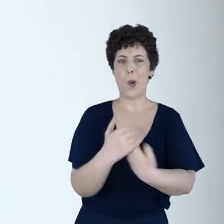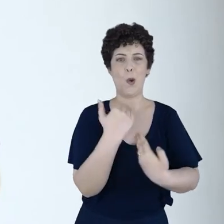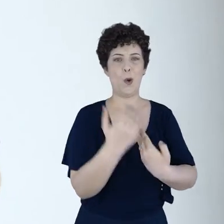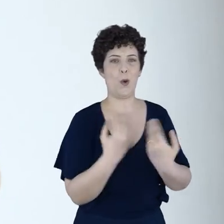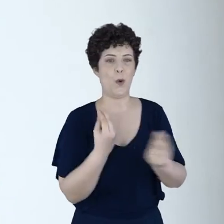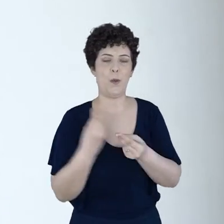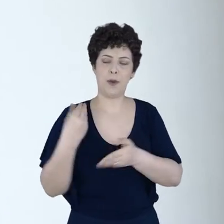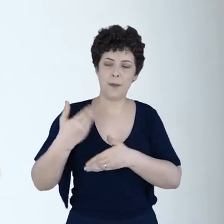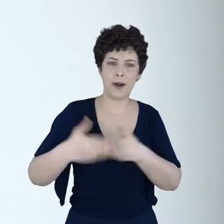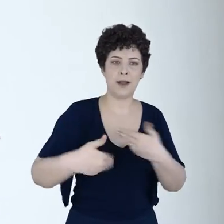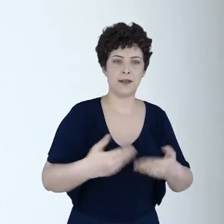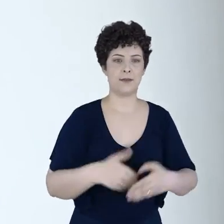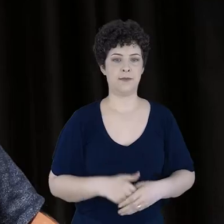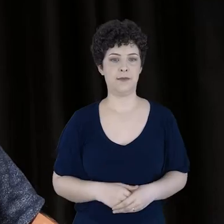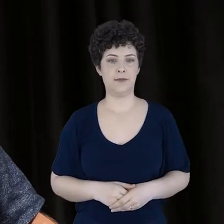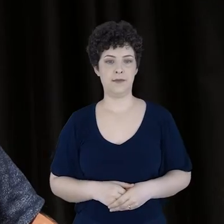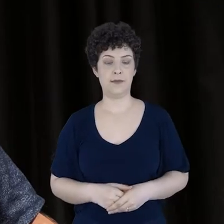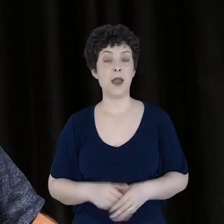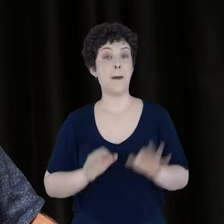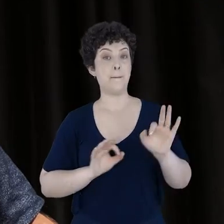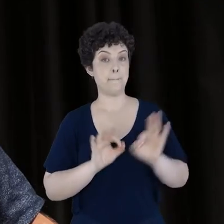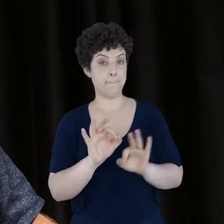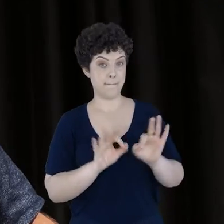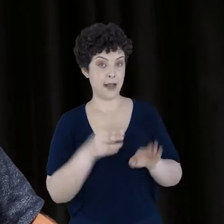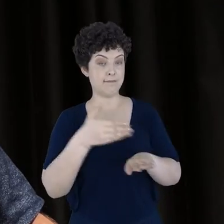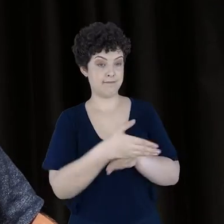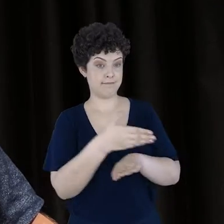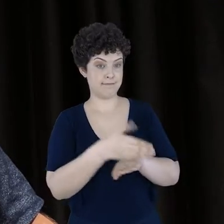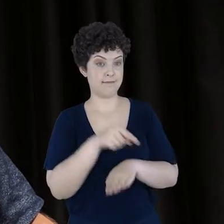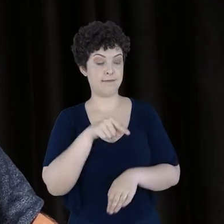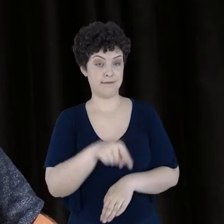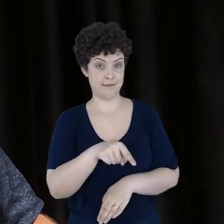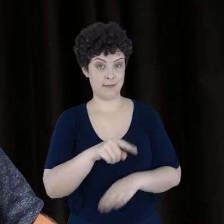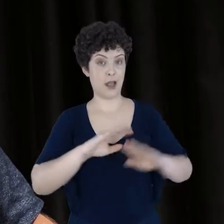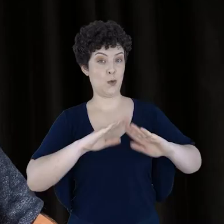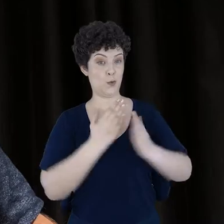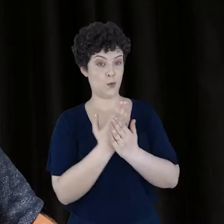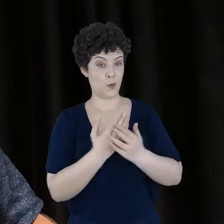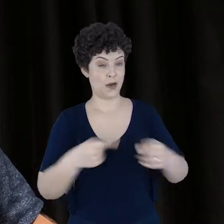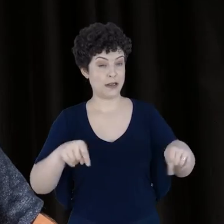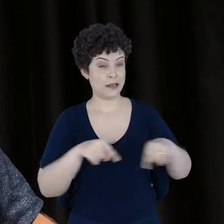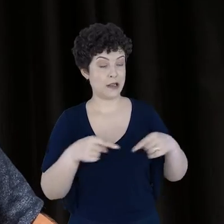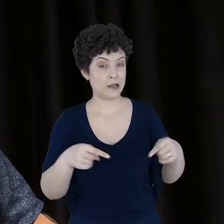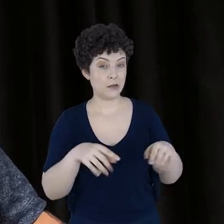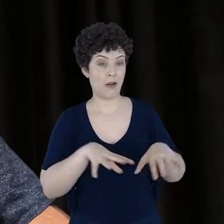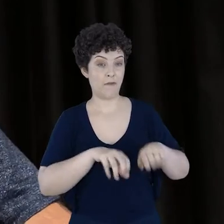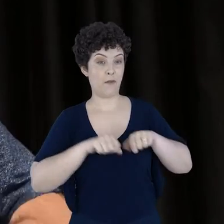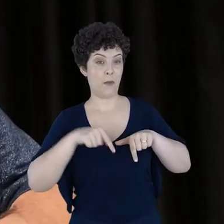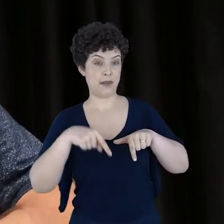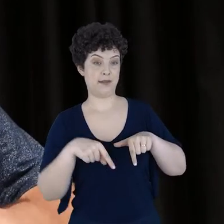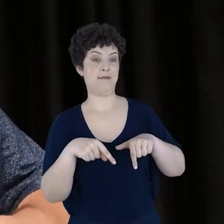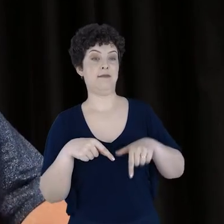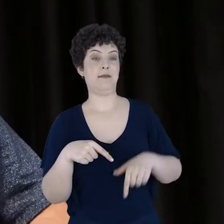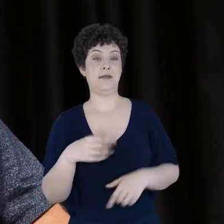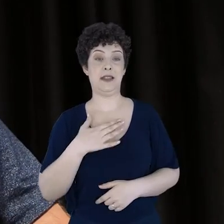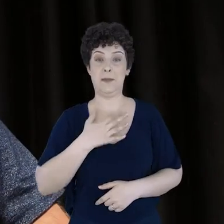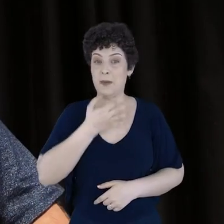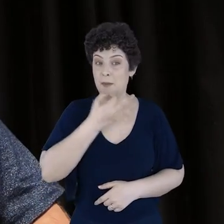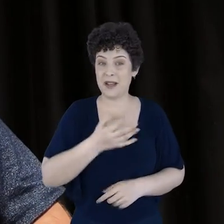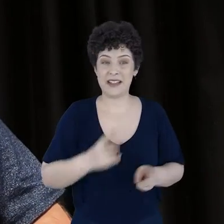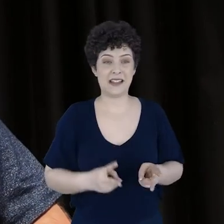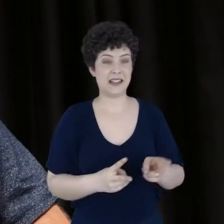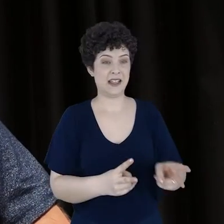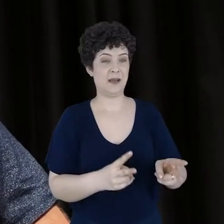orientando muito na condução do processo. Participar de um projeto experimental do Conservatório de Tatuí, que para mim... Luiz Henrique. É,